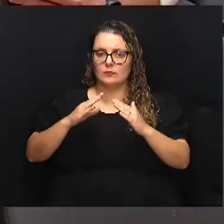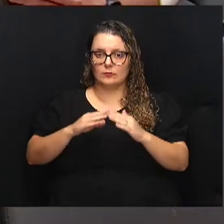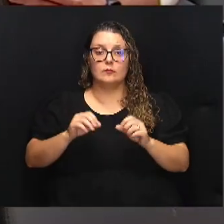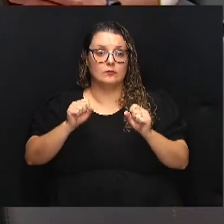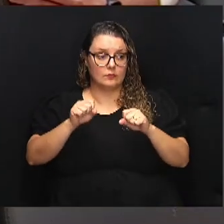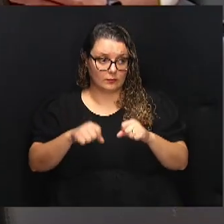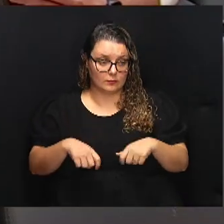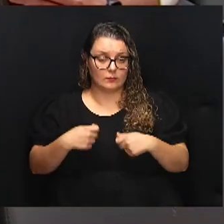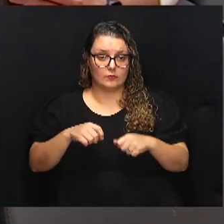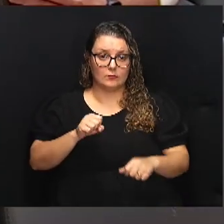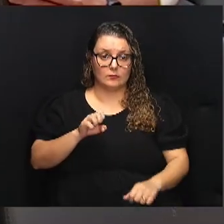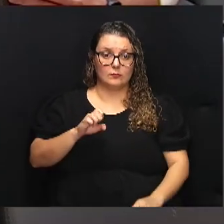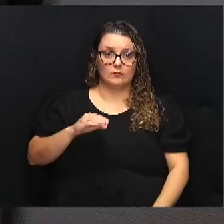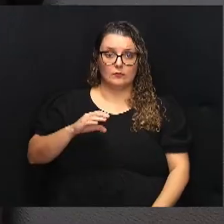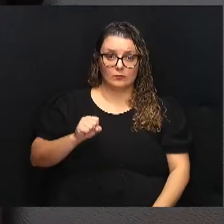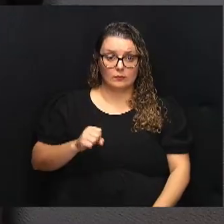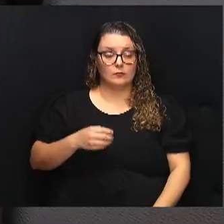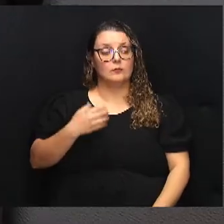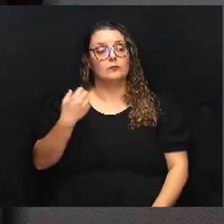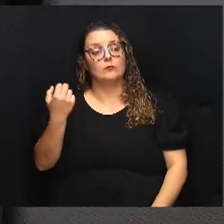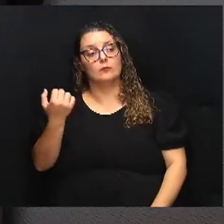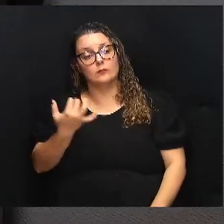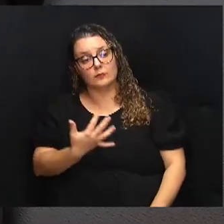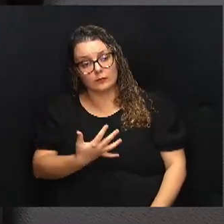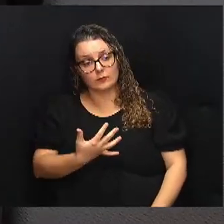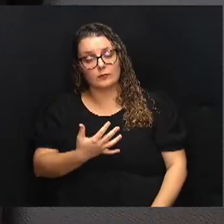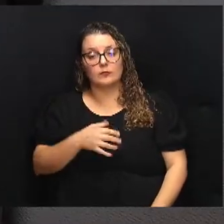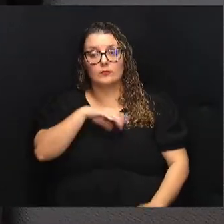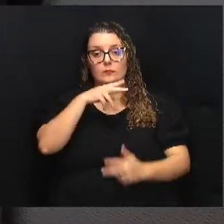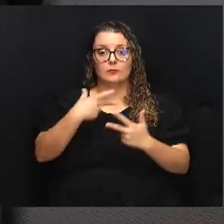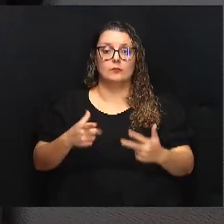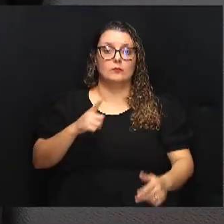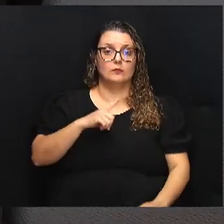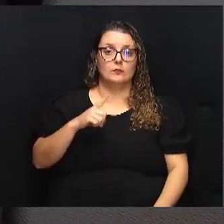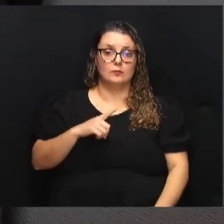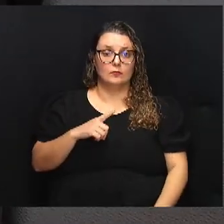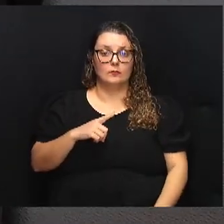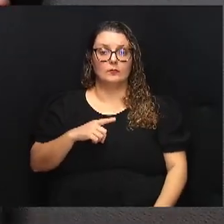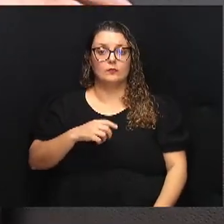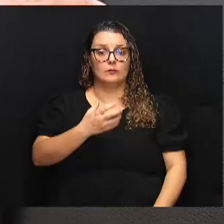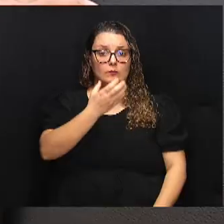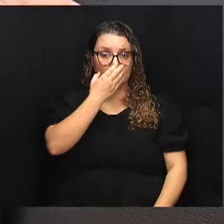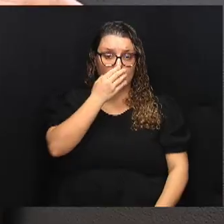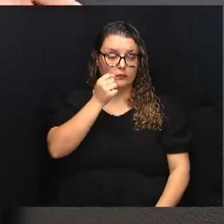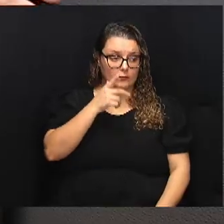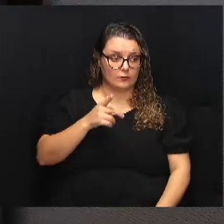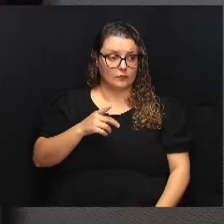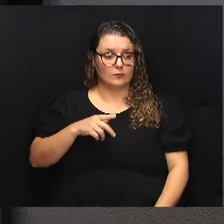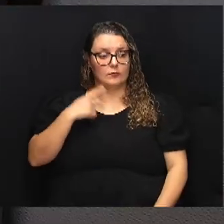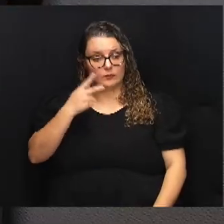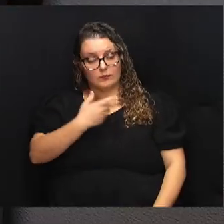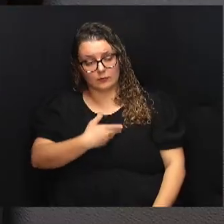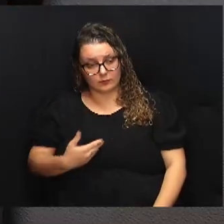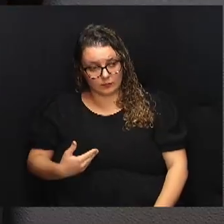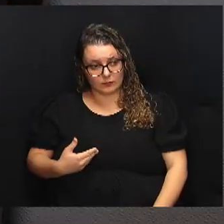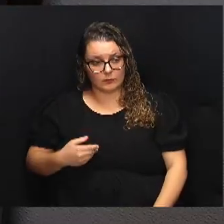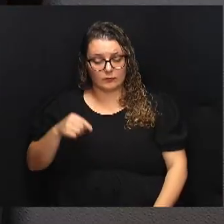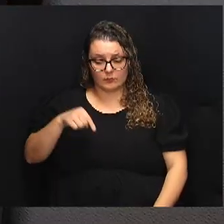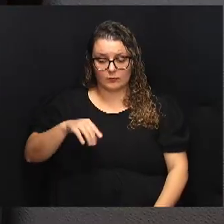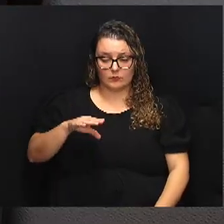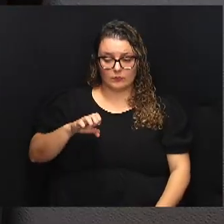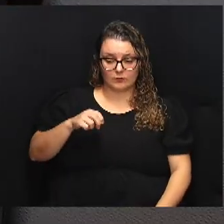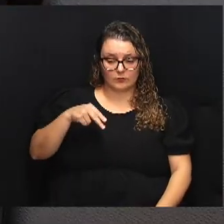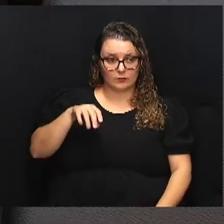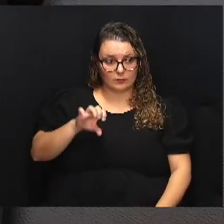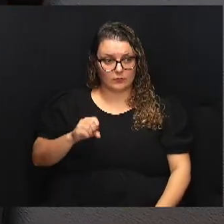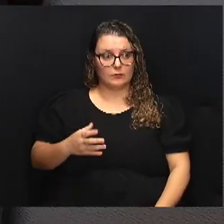precisamos desse censo, a gente precisa saber quantos animais nós temos de cães e gatos, para as políticas públicas, né? Para onde que a gente vai levar o mutirão